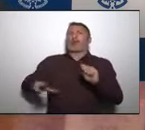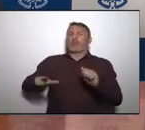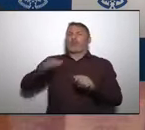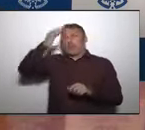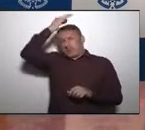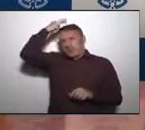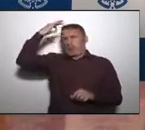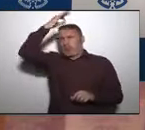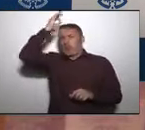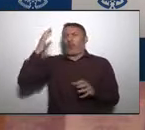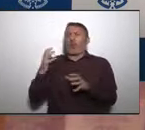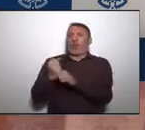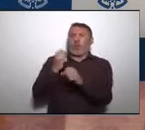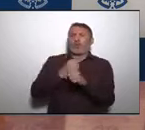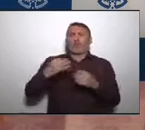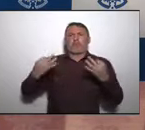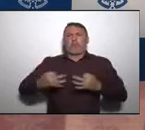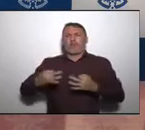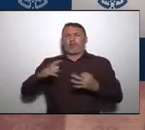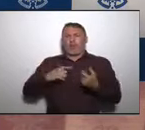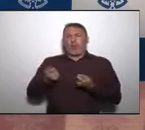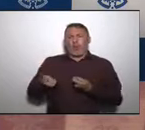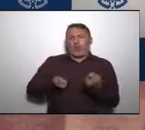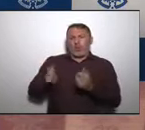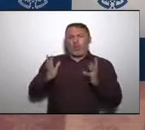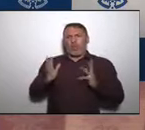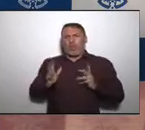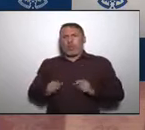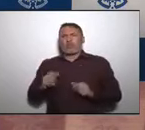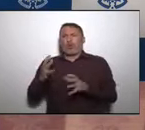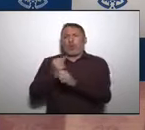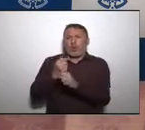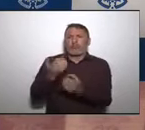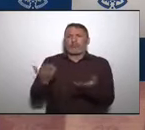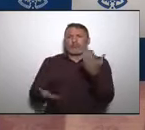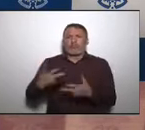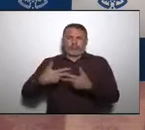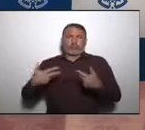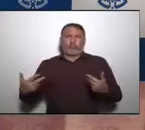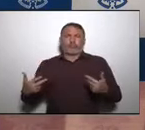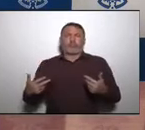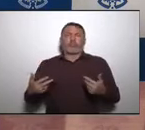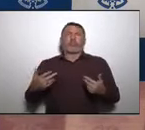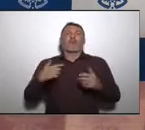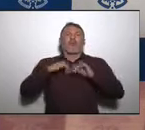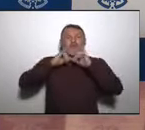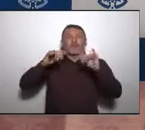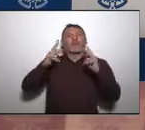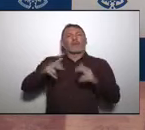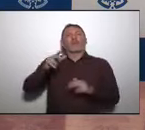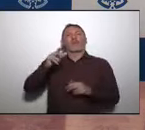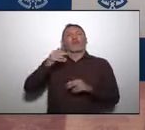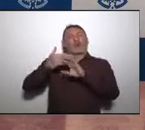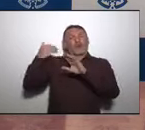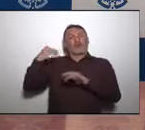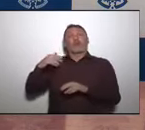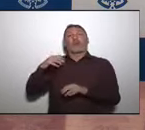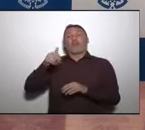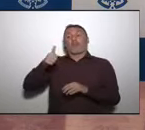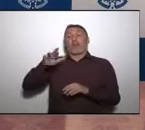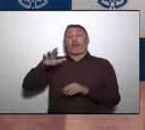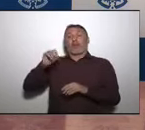As nossas questões fiscais do governo, como eu disse, o mês de março é um mês que sofreu menos o impacto da